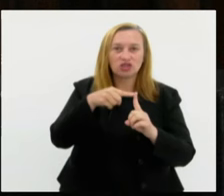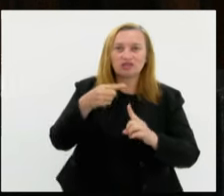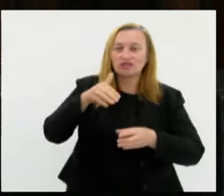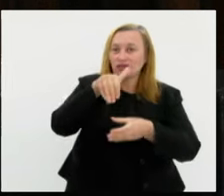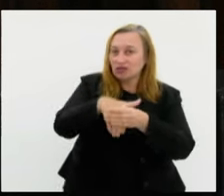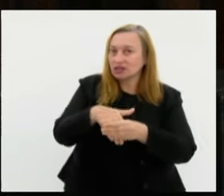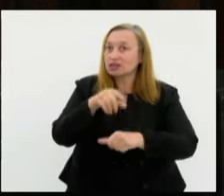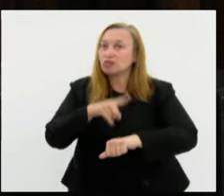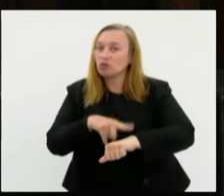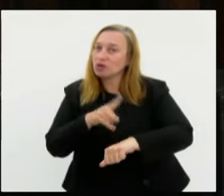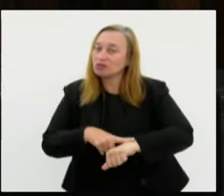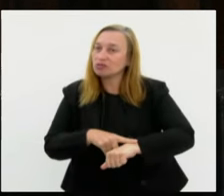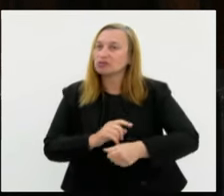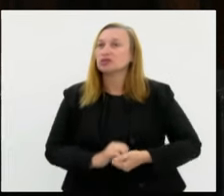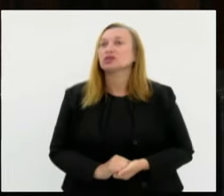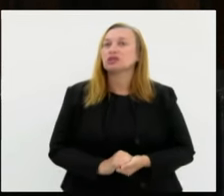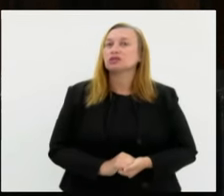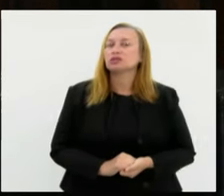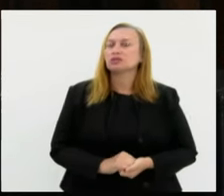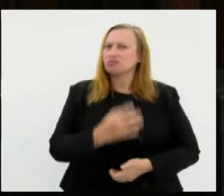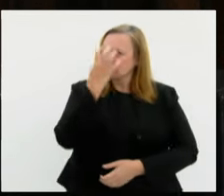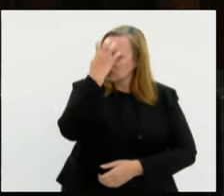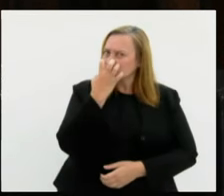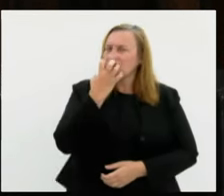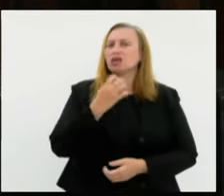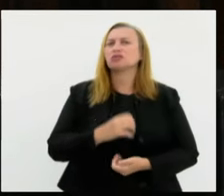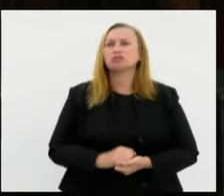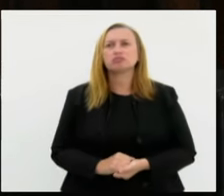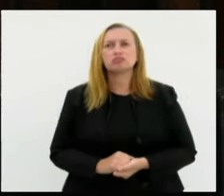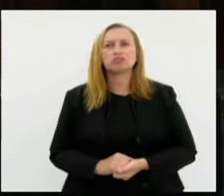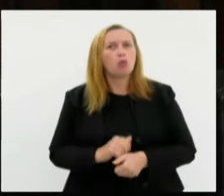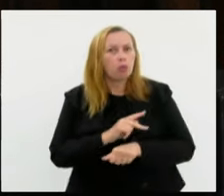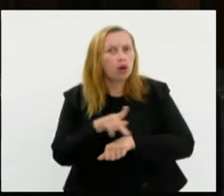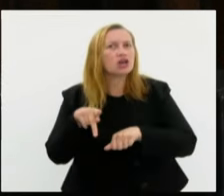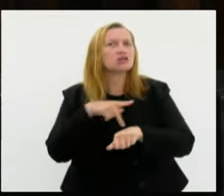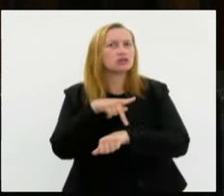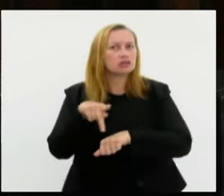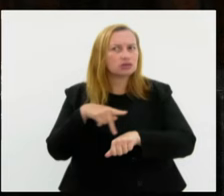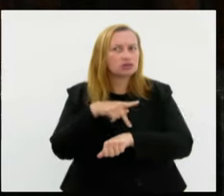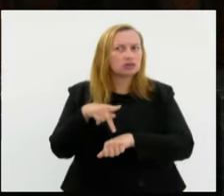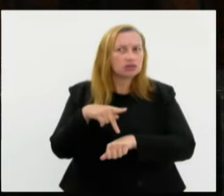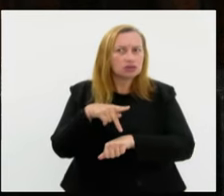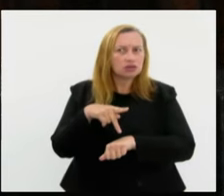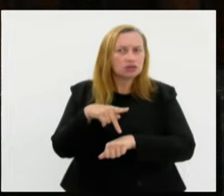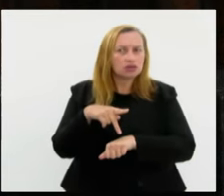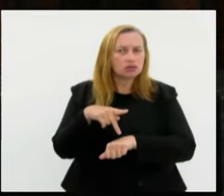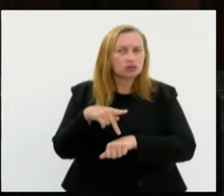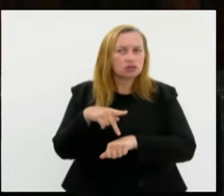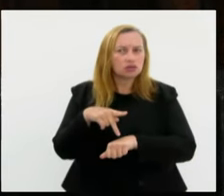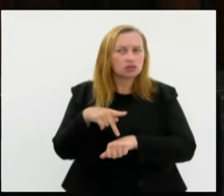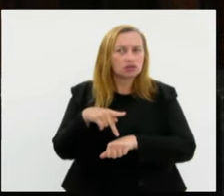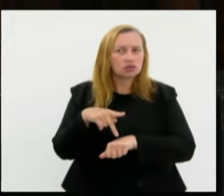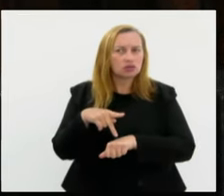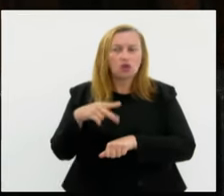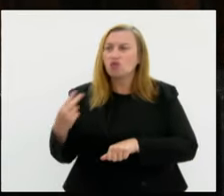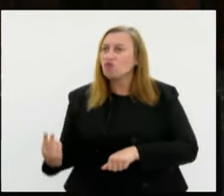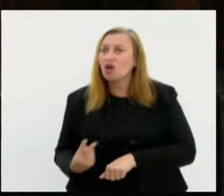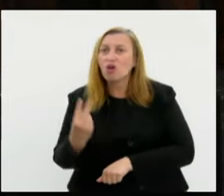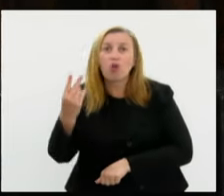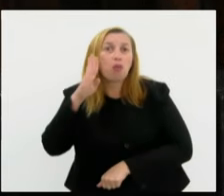momento é algo muito sério no país, é algo que diz respeito ao princípio